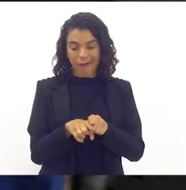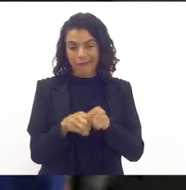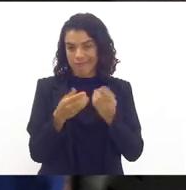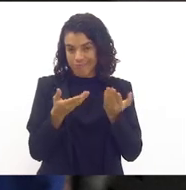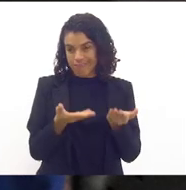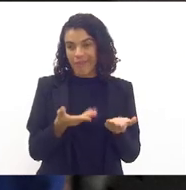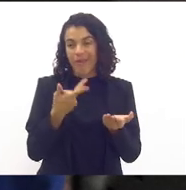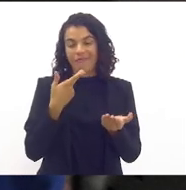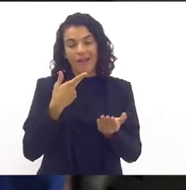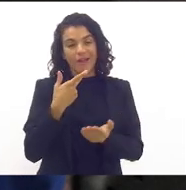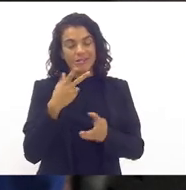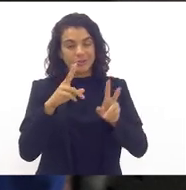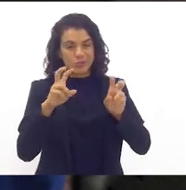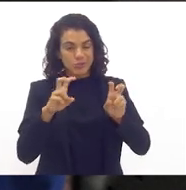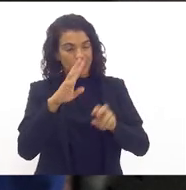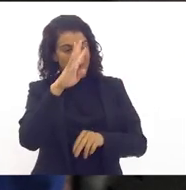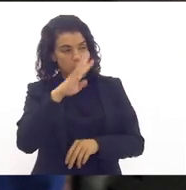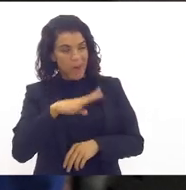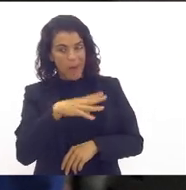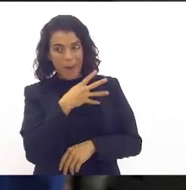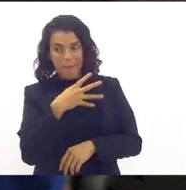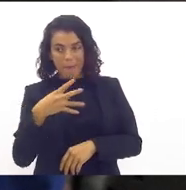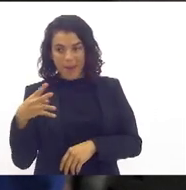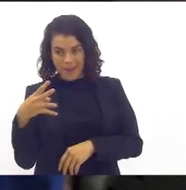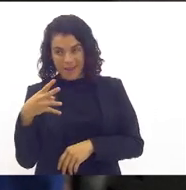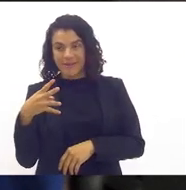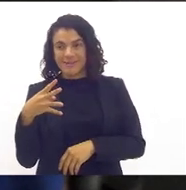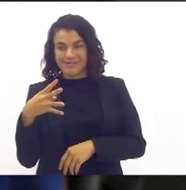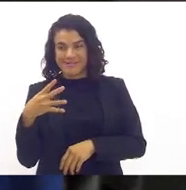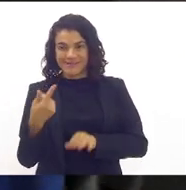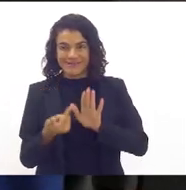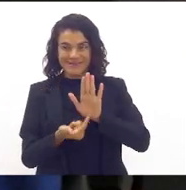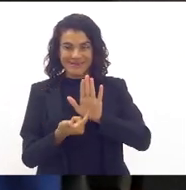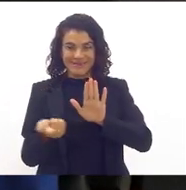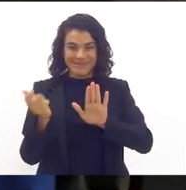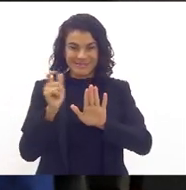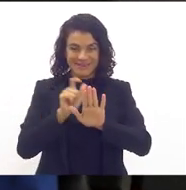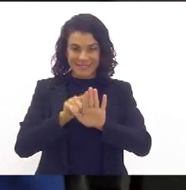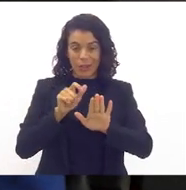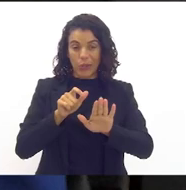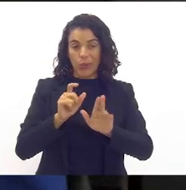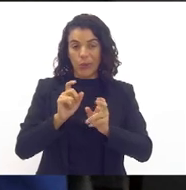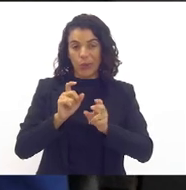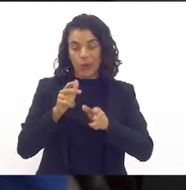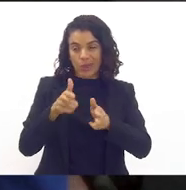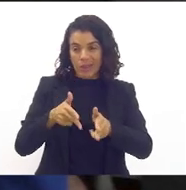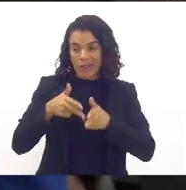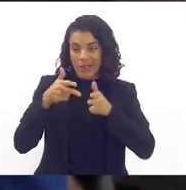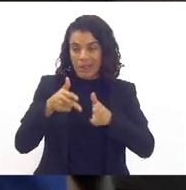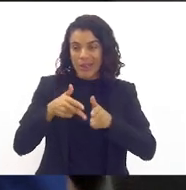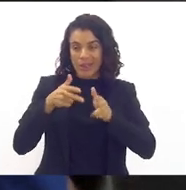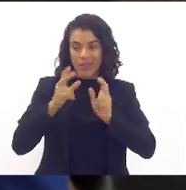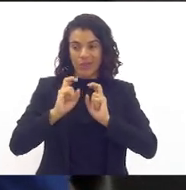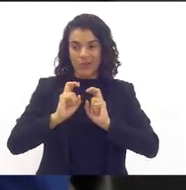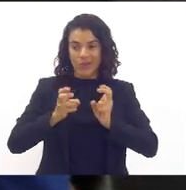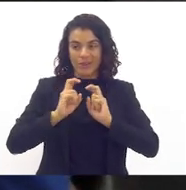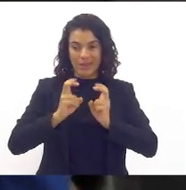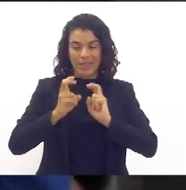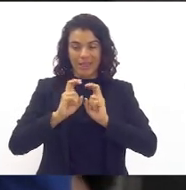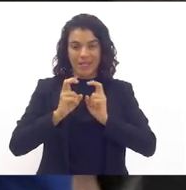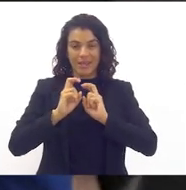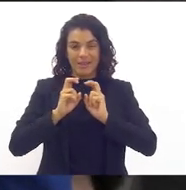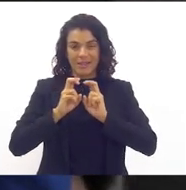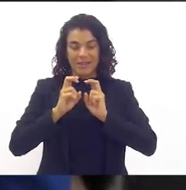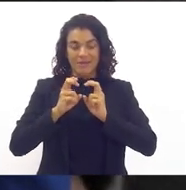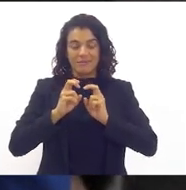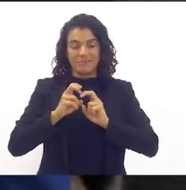o quadro do trem em sentido contrário, né? Que a luz no fundo do túnel é o trem, você está